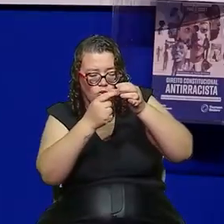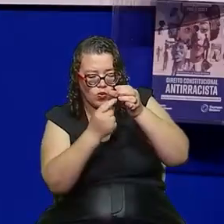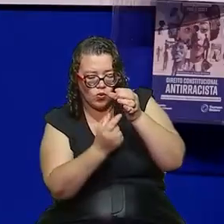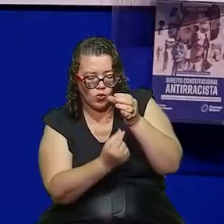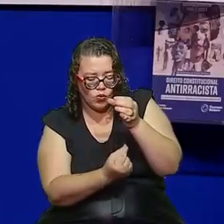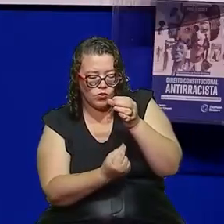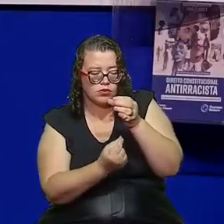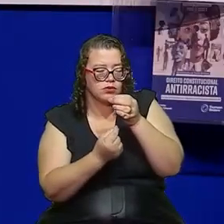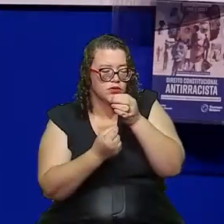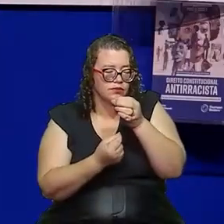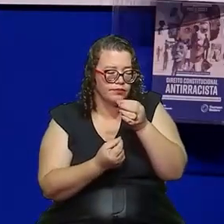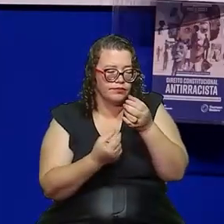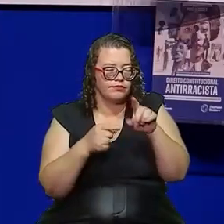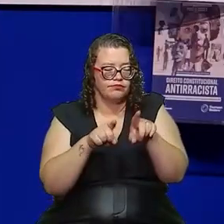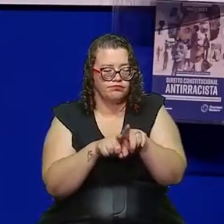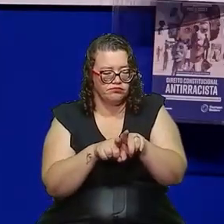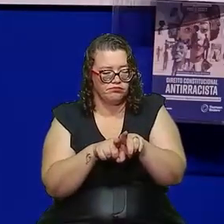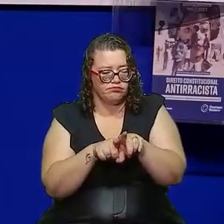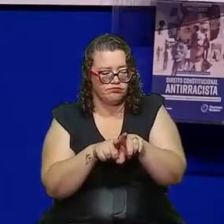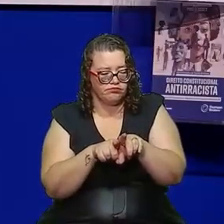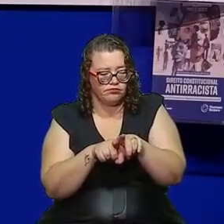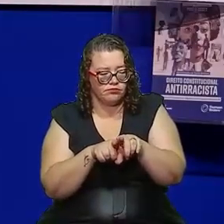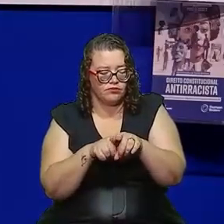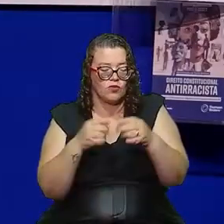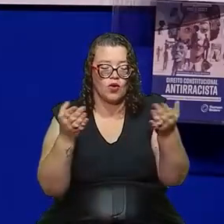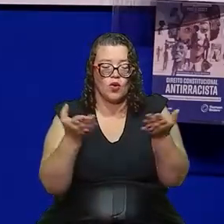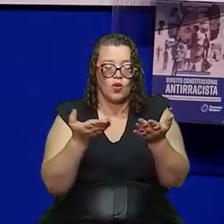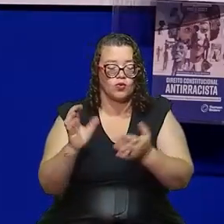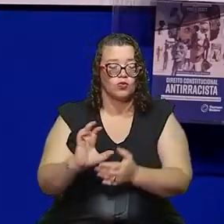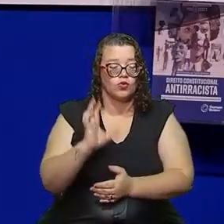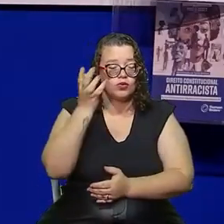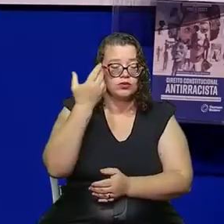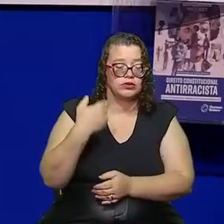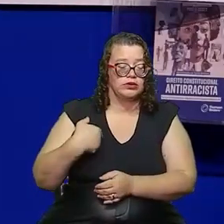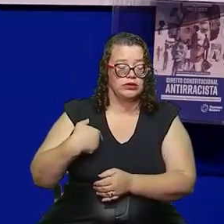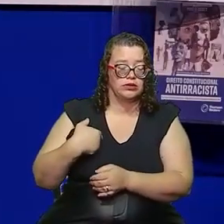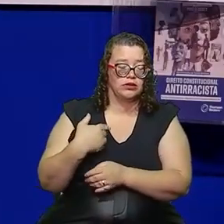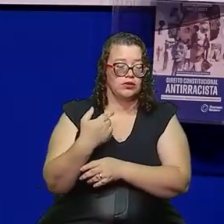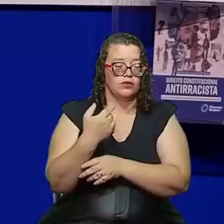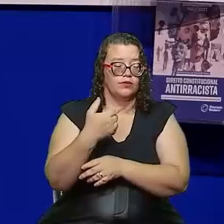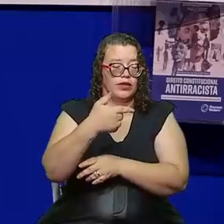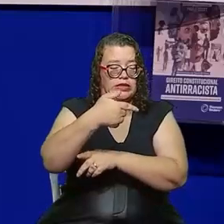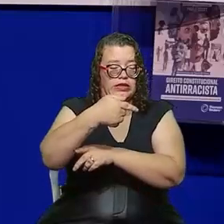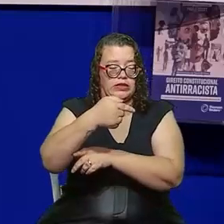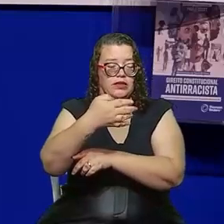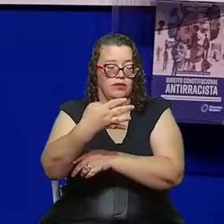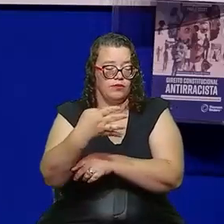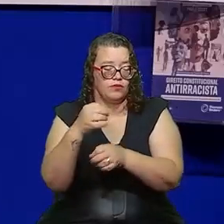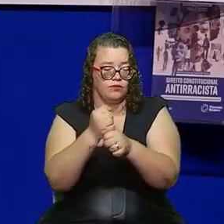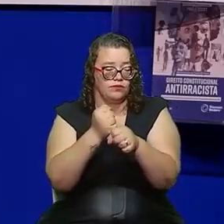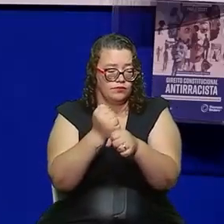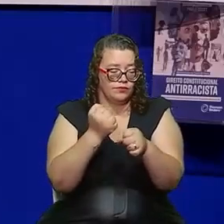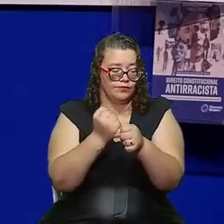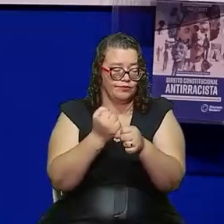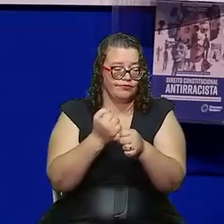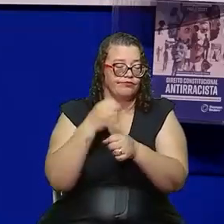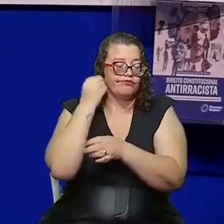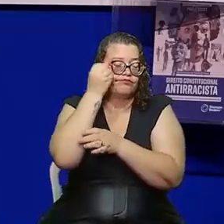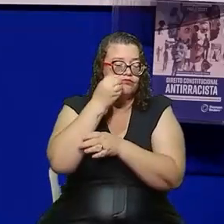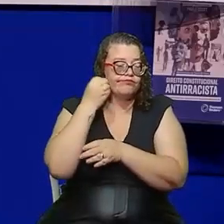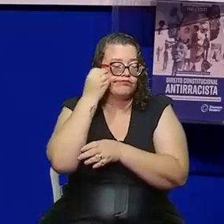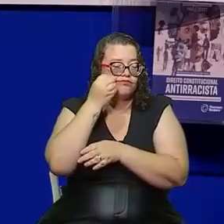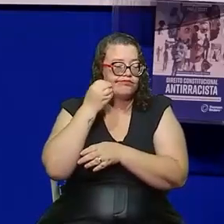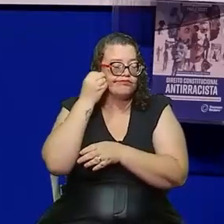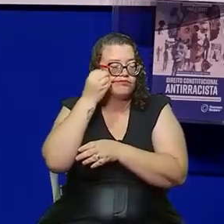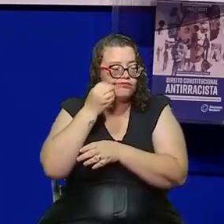hoje 74 anos, é que eu tive uma vida riquíssima de experiências.